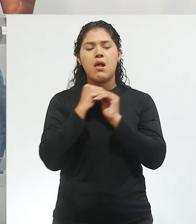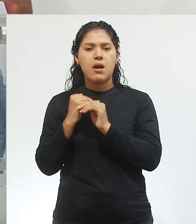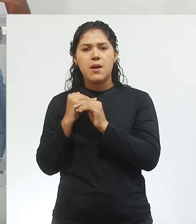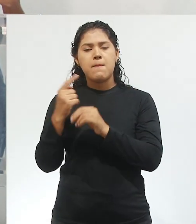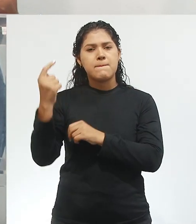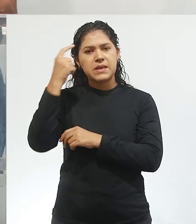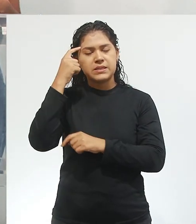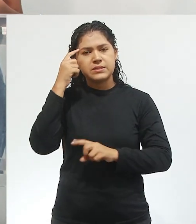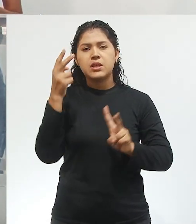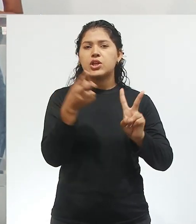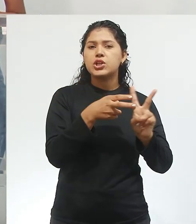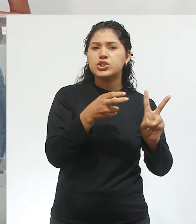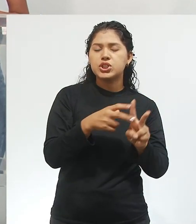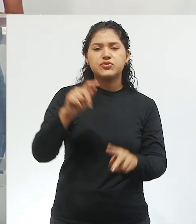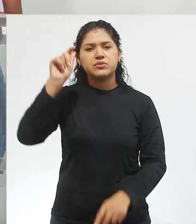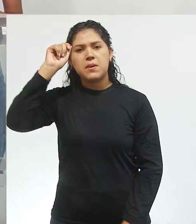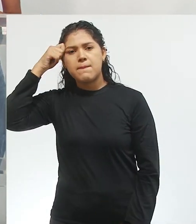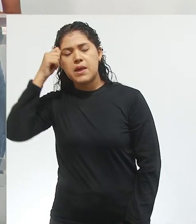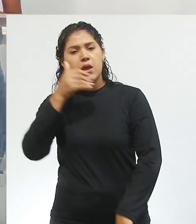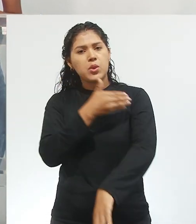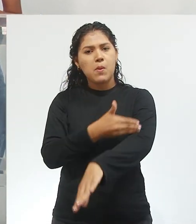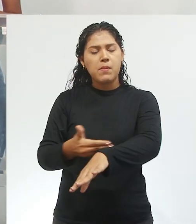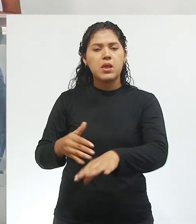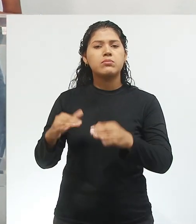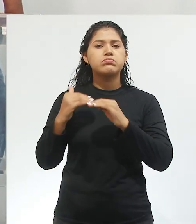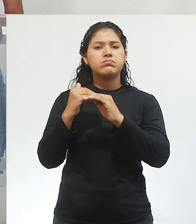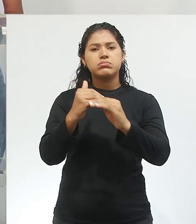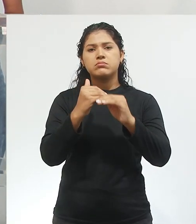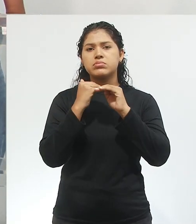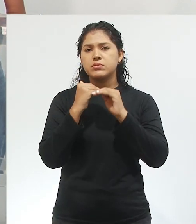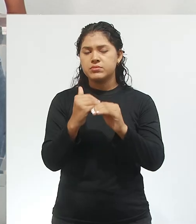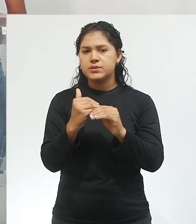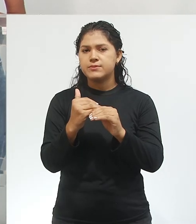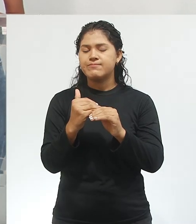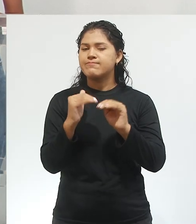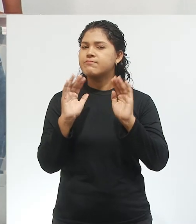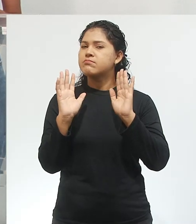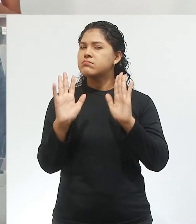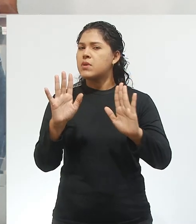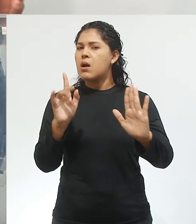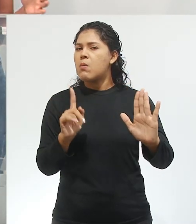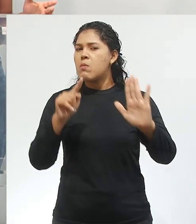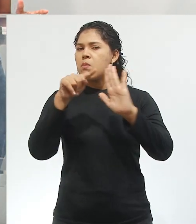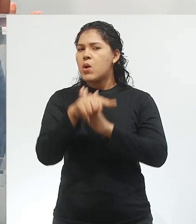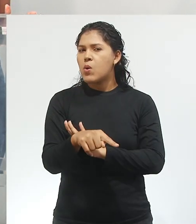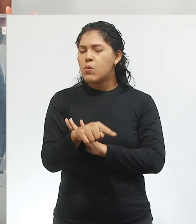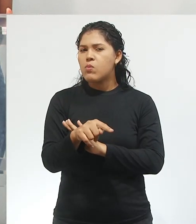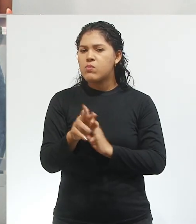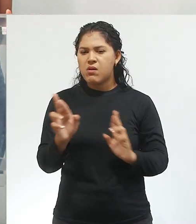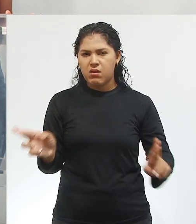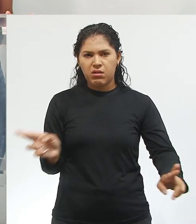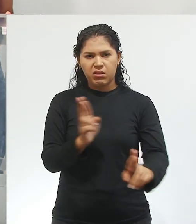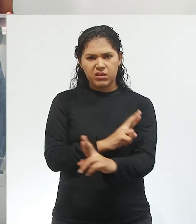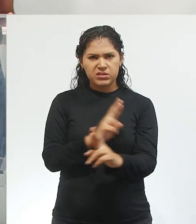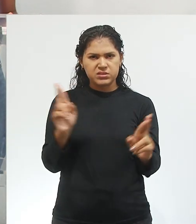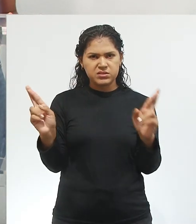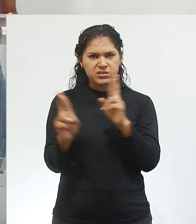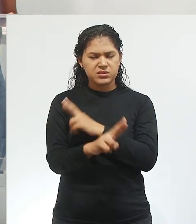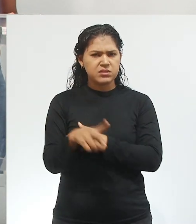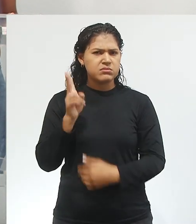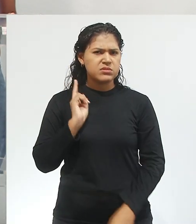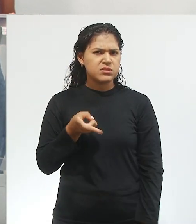o indígena e o branco neste país. E nos perguntamos se essas relações harmônicas